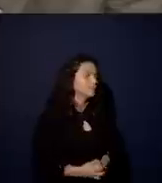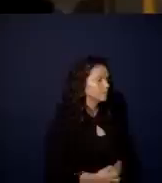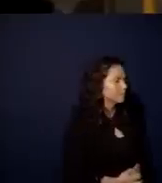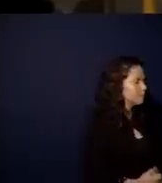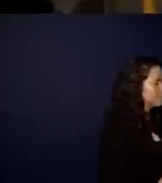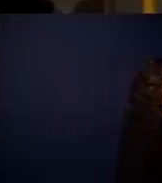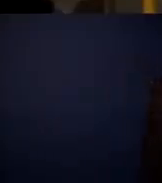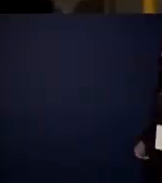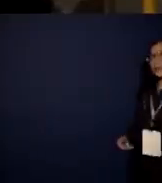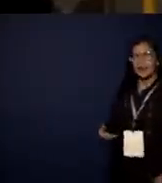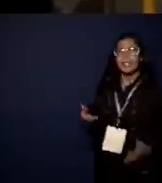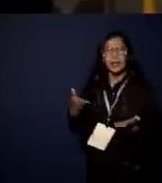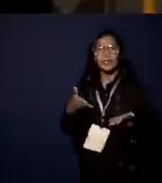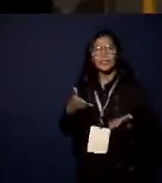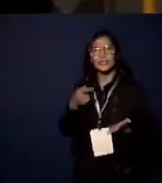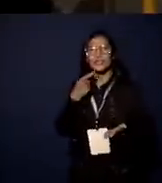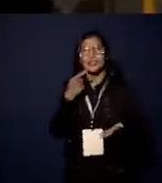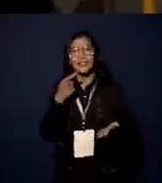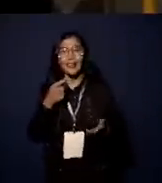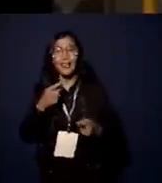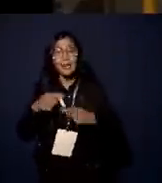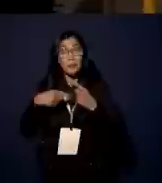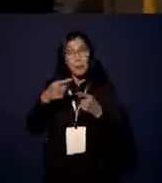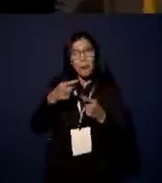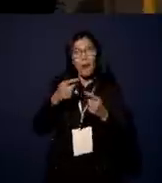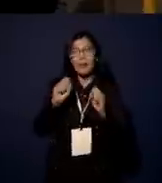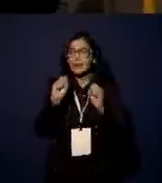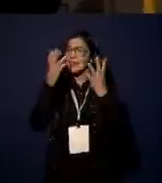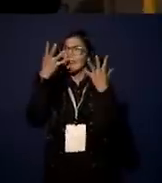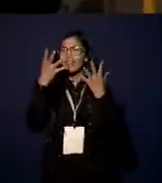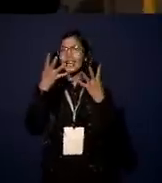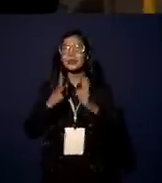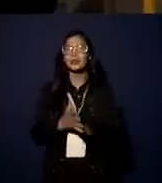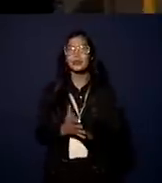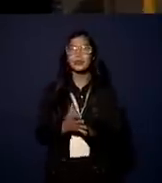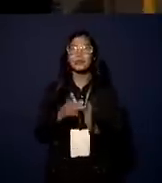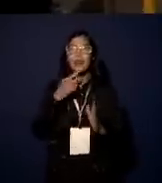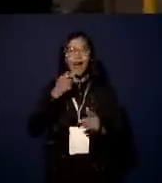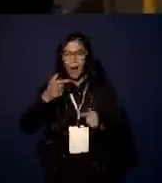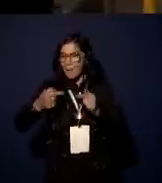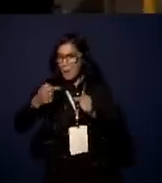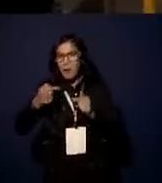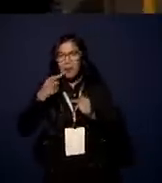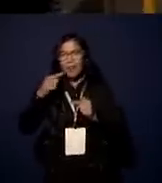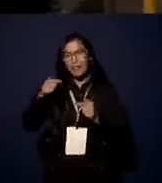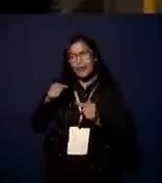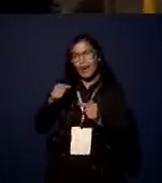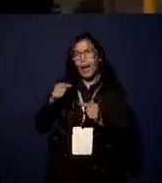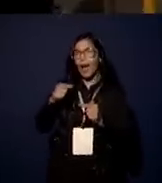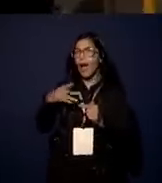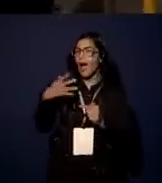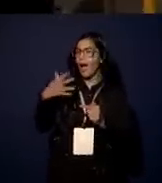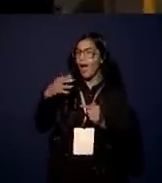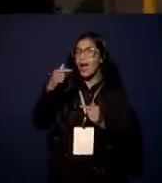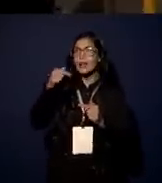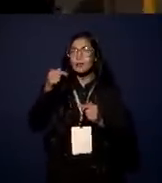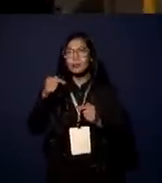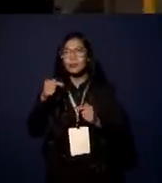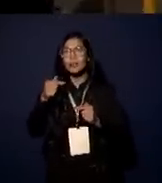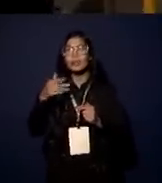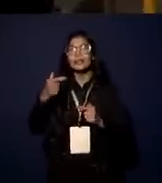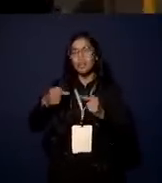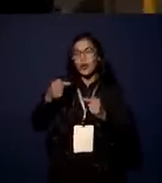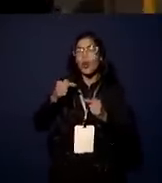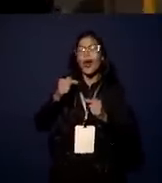acho que é isso acho que é assim pós esse evento eu acho que a concorrência vai ficar mais racional concorrência não online